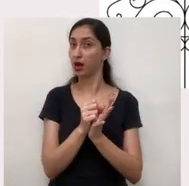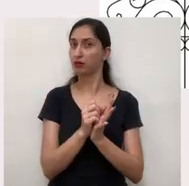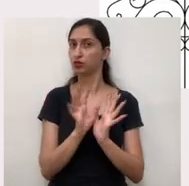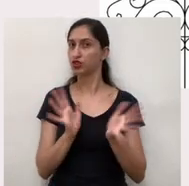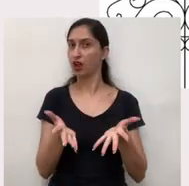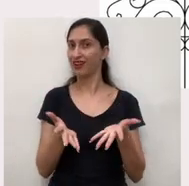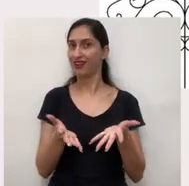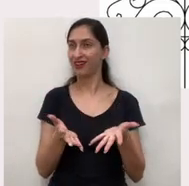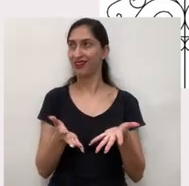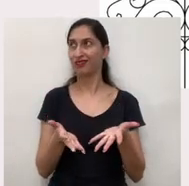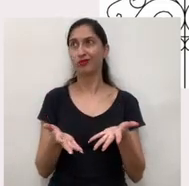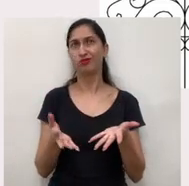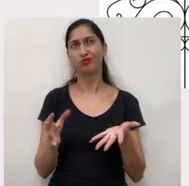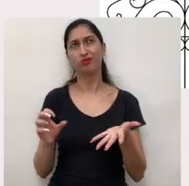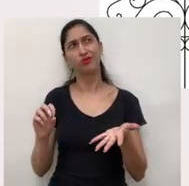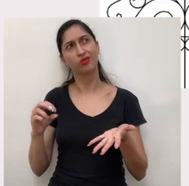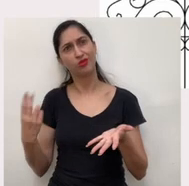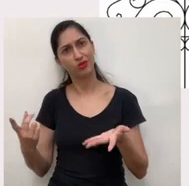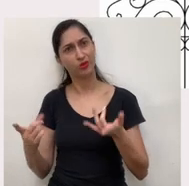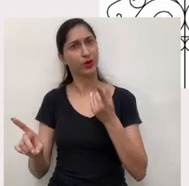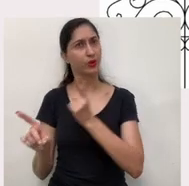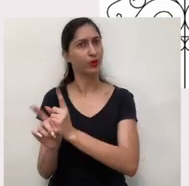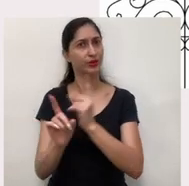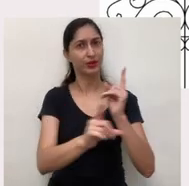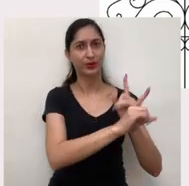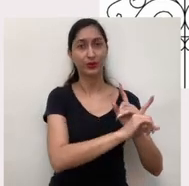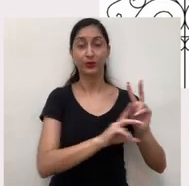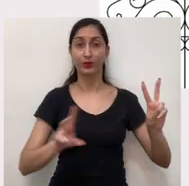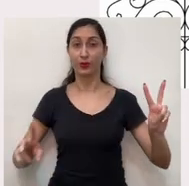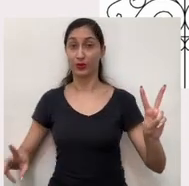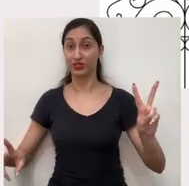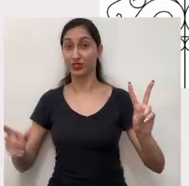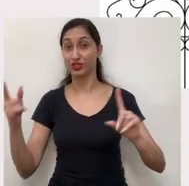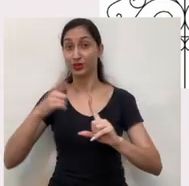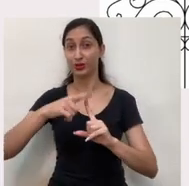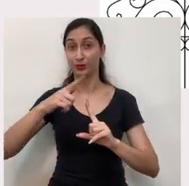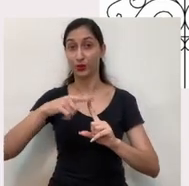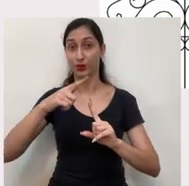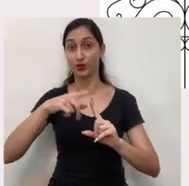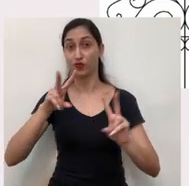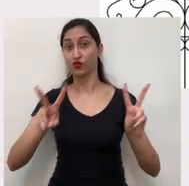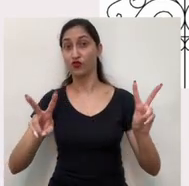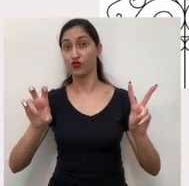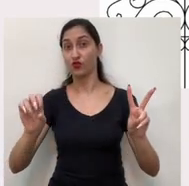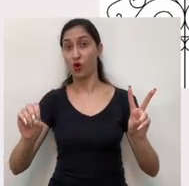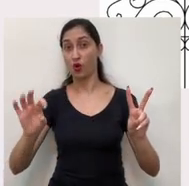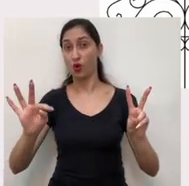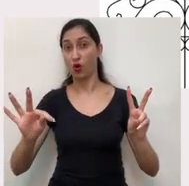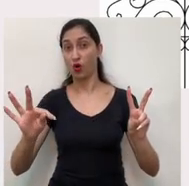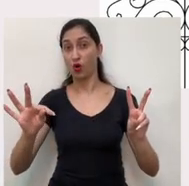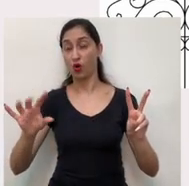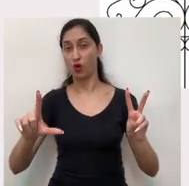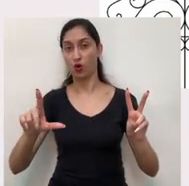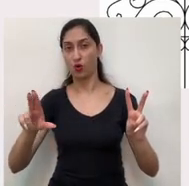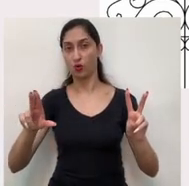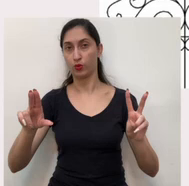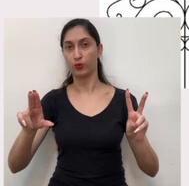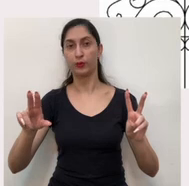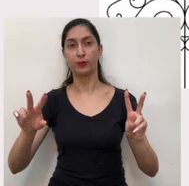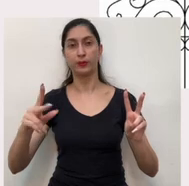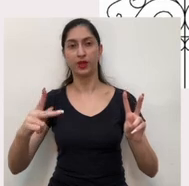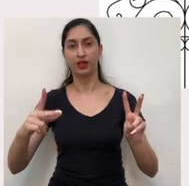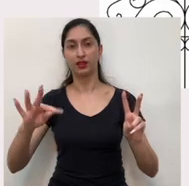S, ou o encontro de duas volutas em S, espelhadas, como vocês podem ver na imagem